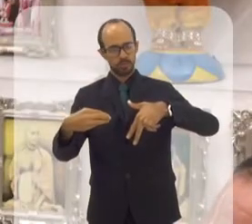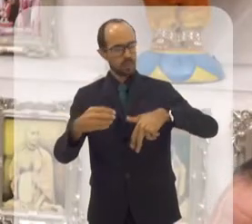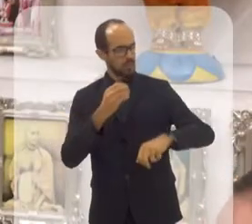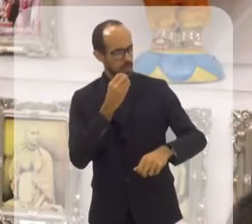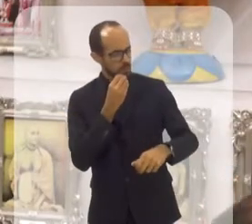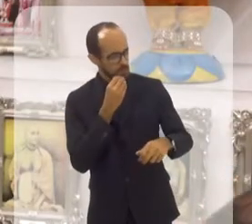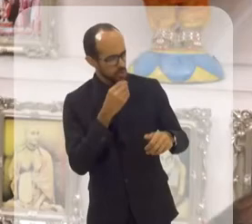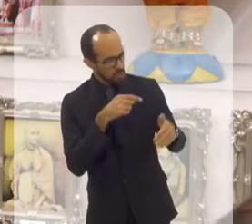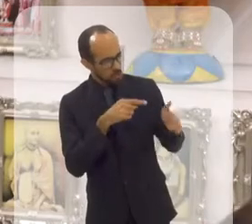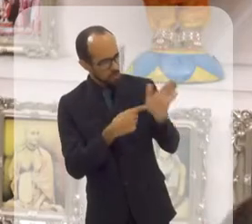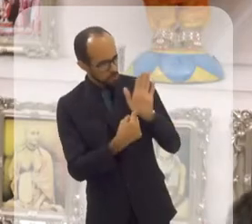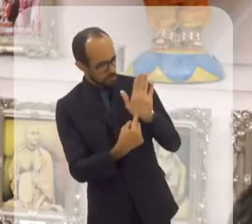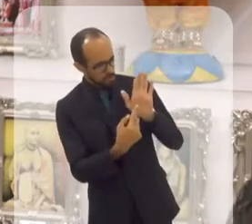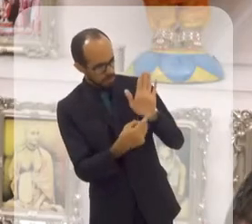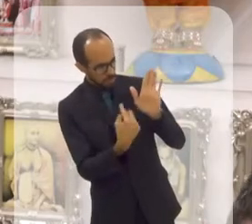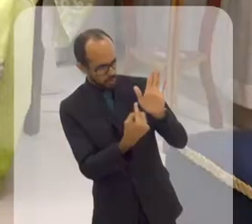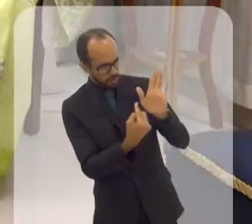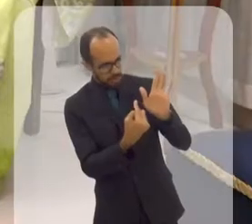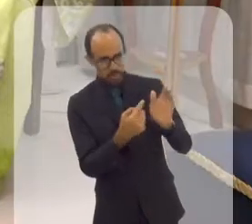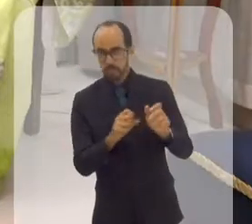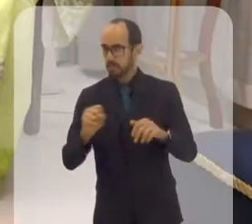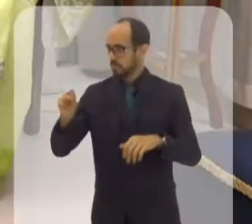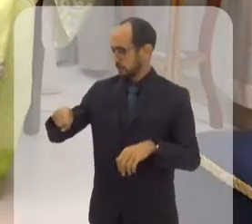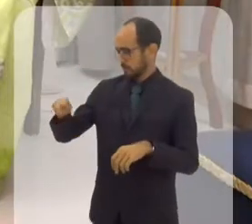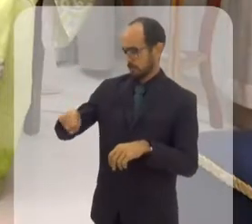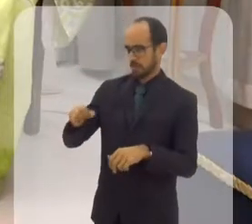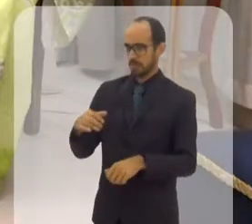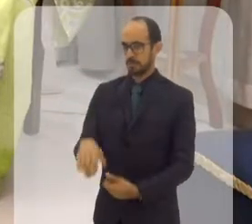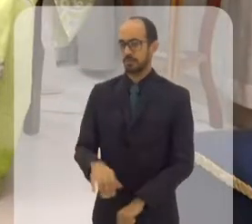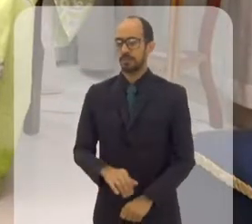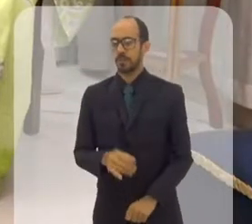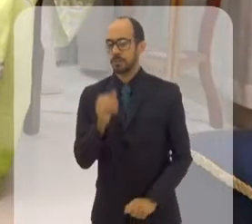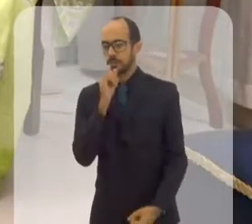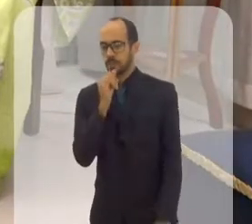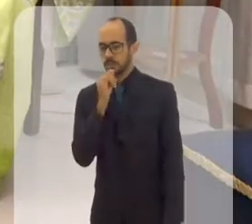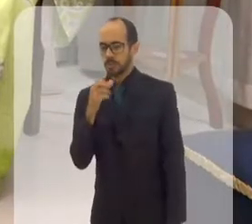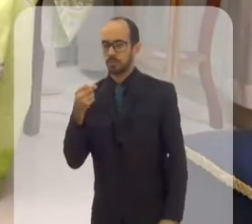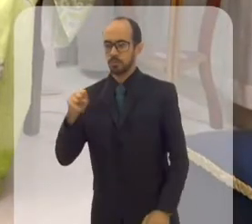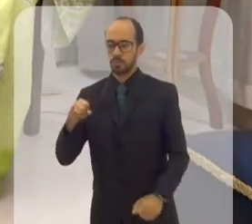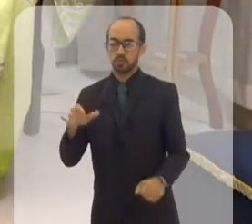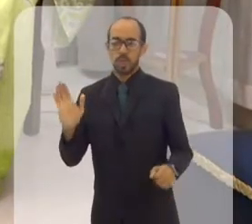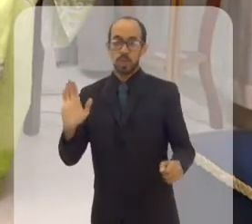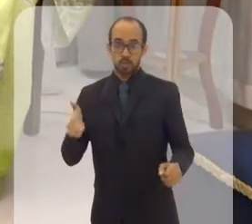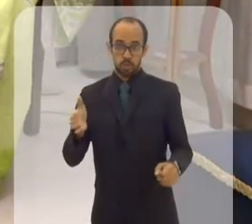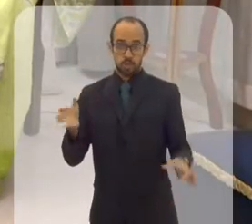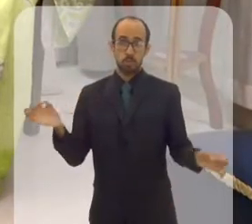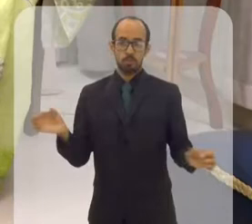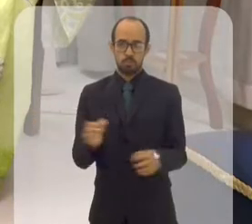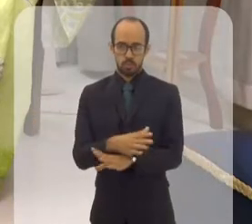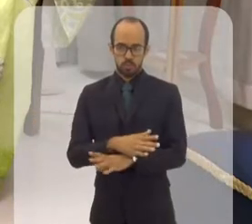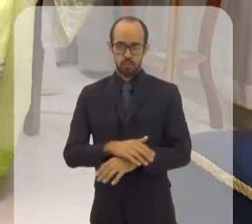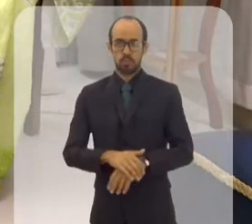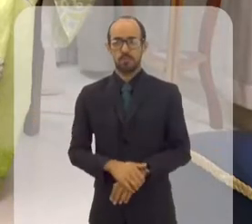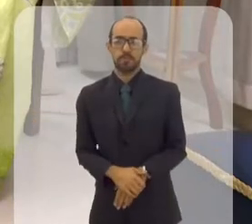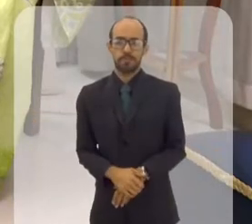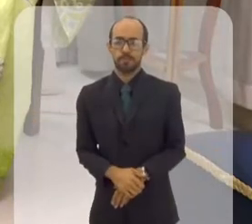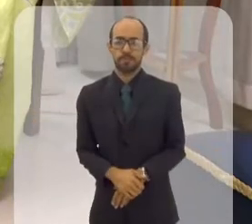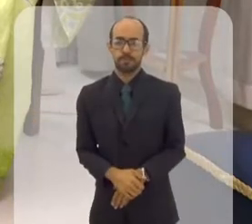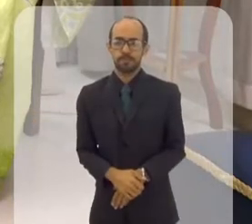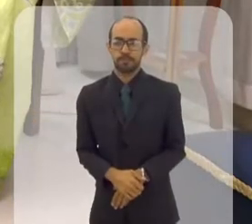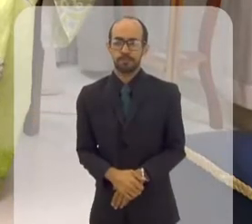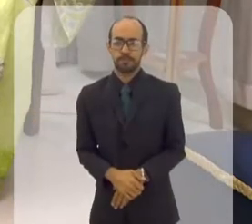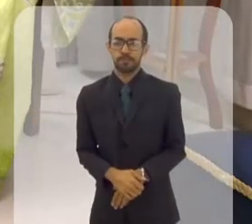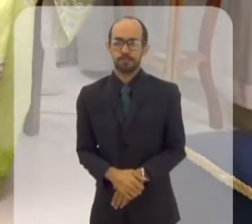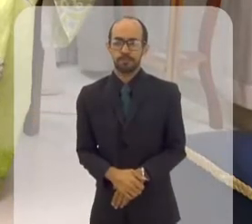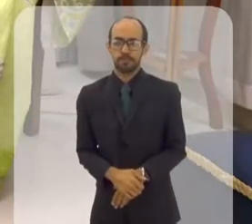yoga. mostrar uma postura para nós? Sim. Então, vamos supor que eu já tenha aquecido, né? Vamos supor que eu já